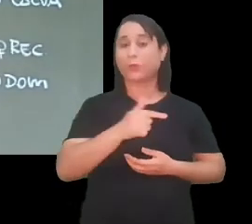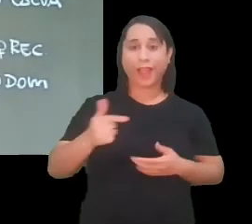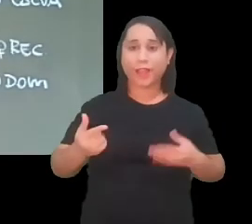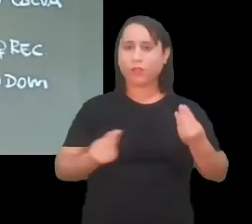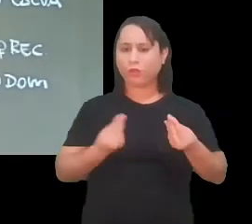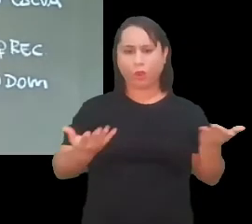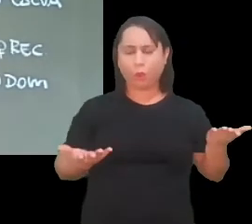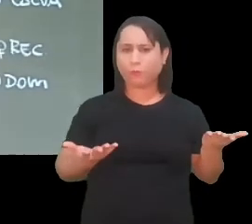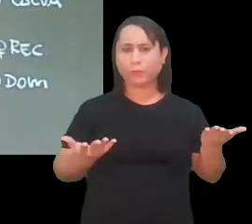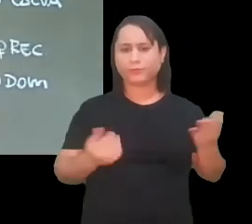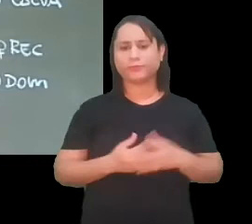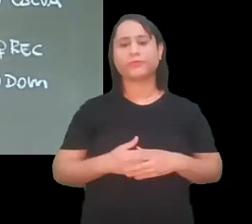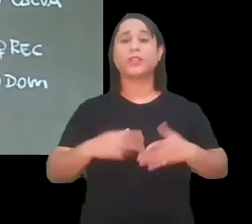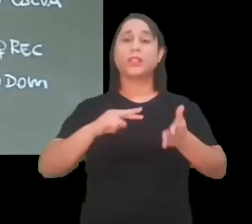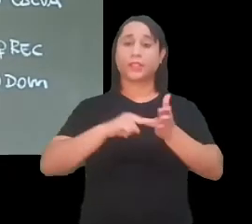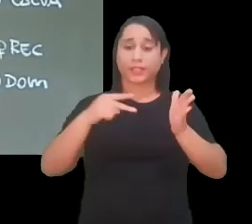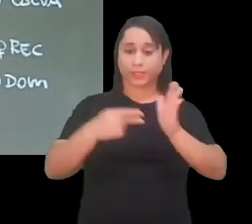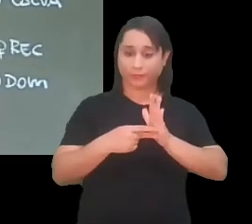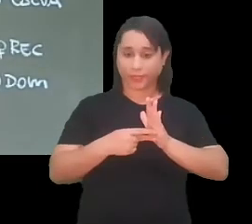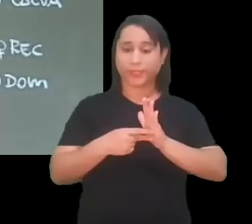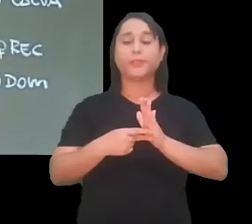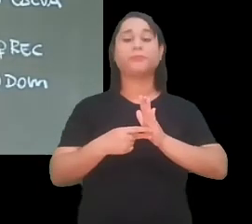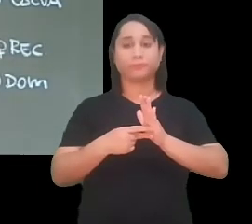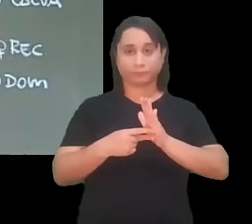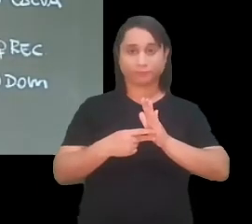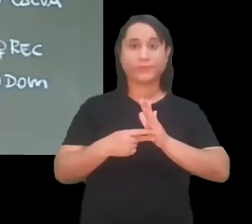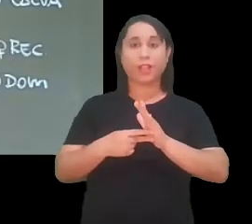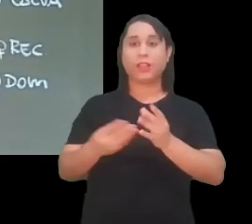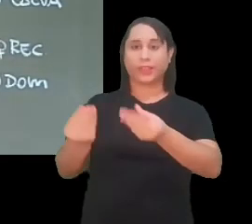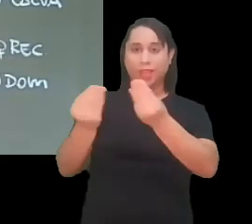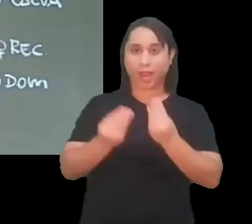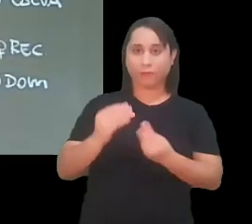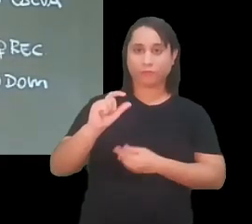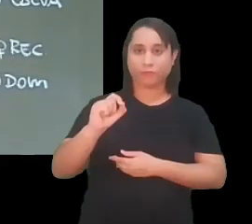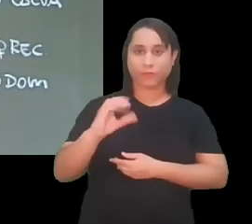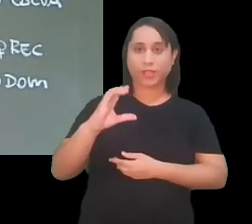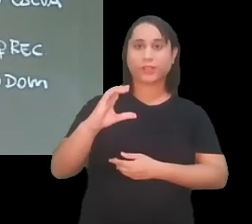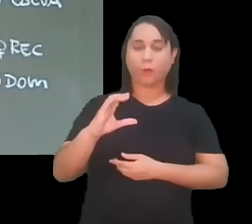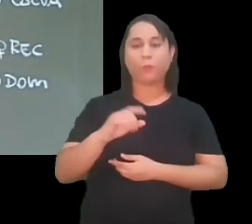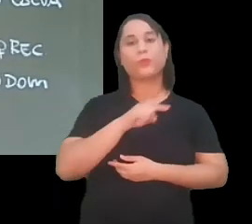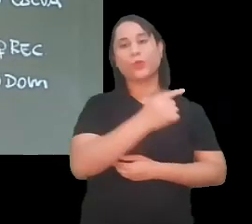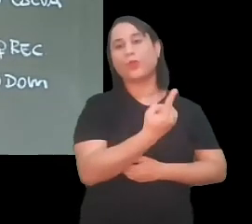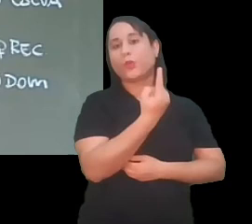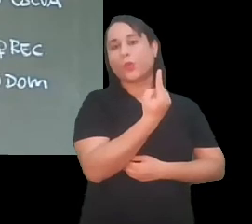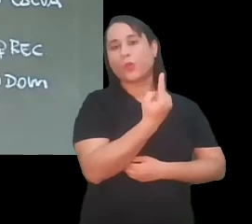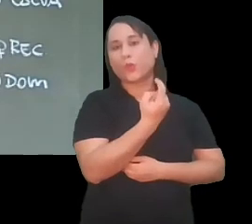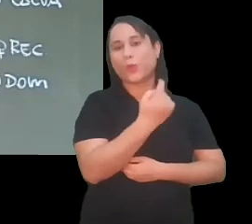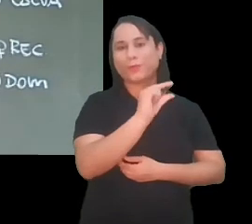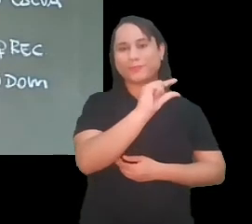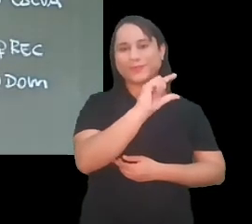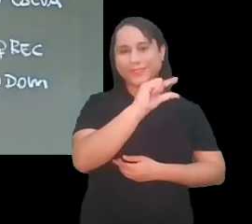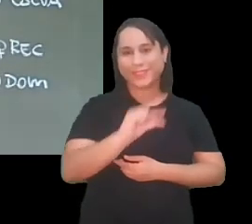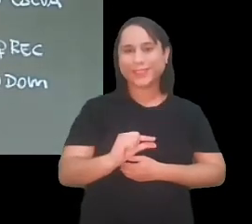quer dizer que essa mulher recebeu um cesão lá da sua mãe e recebeu um cezinho lá do seu pai. Ela é